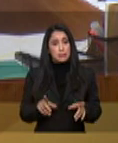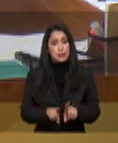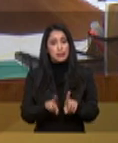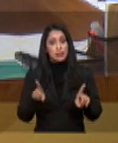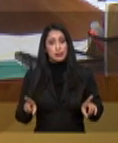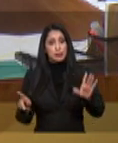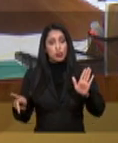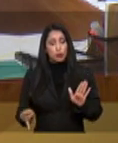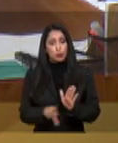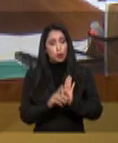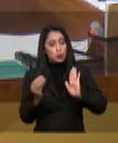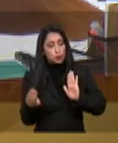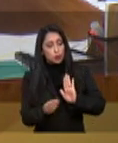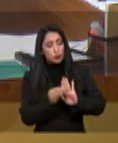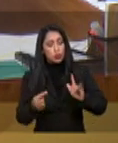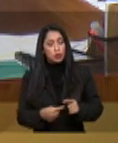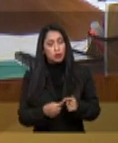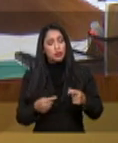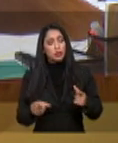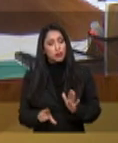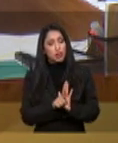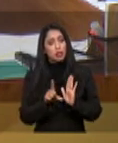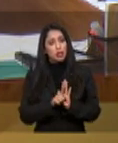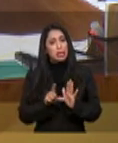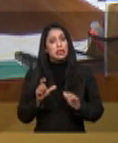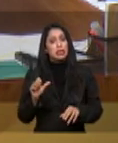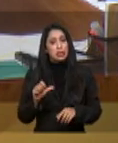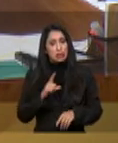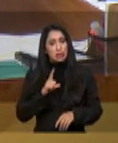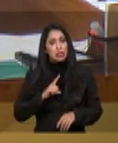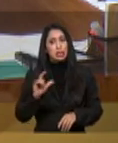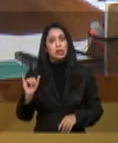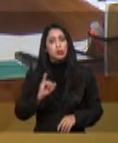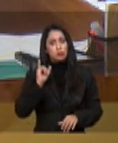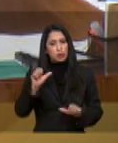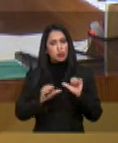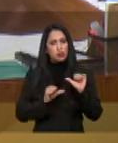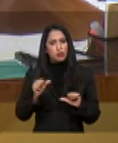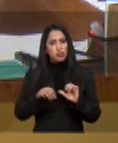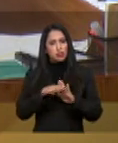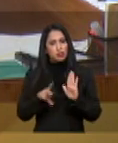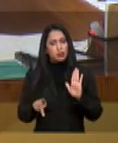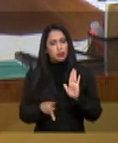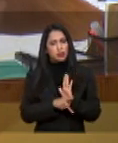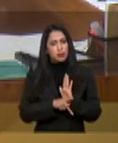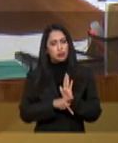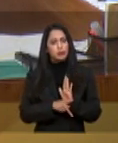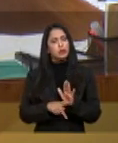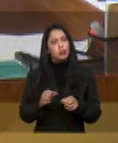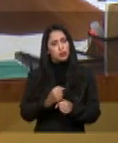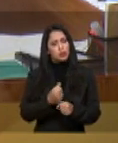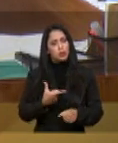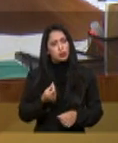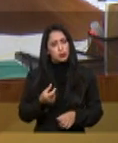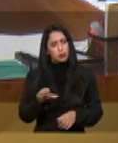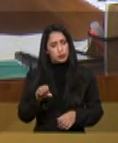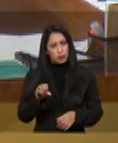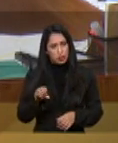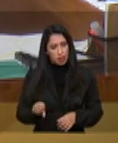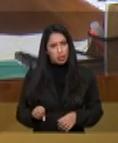de o próprio dispositivo legal haver sofrido importante alteração com a medida provisória número 497 de 2010,